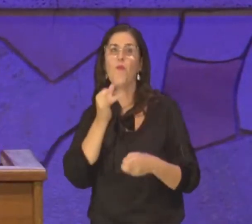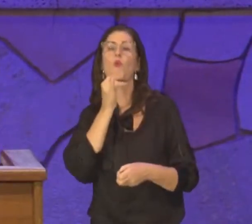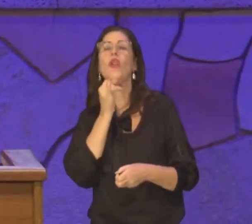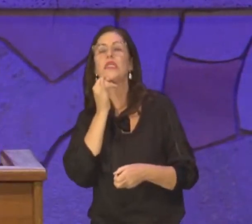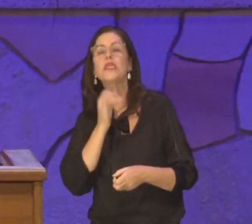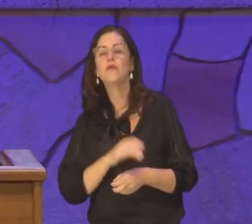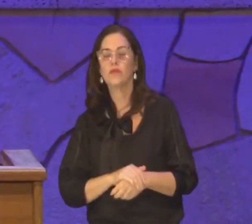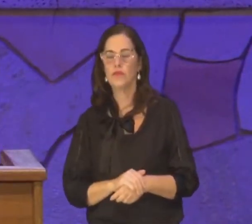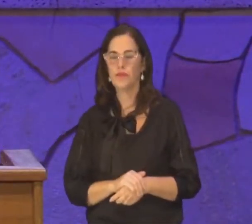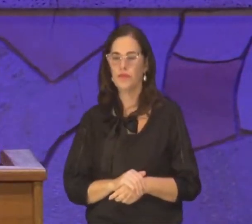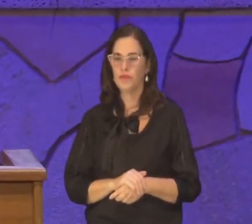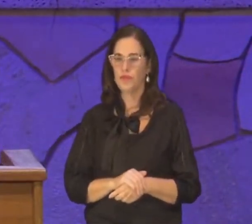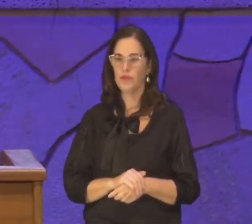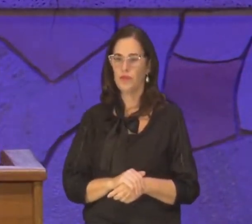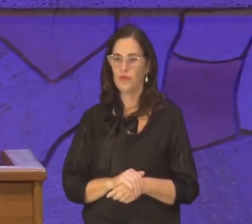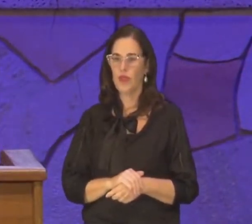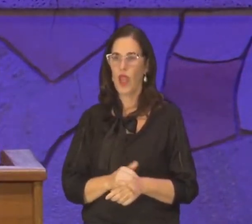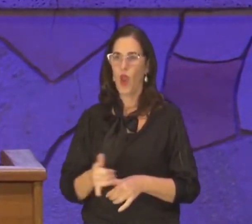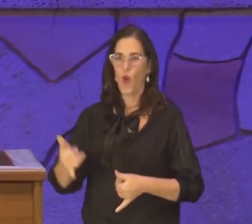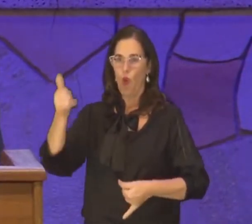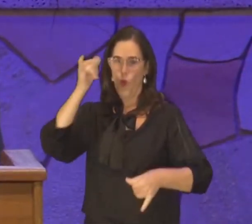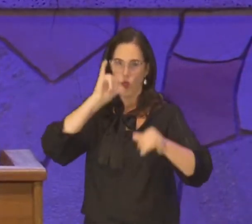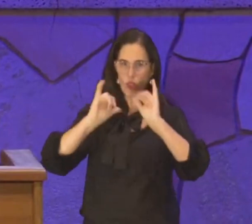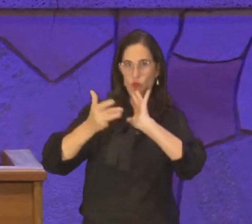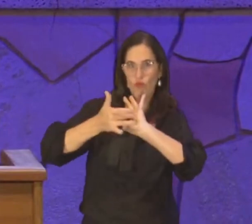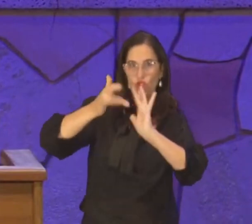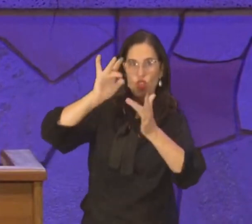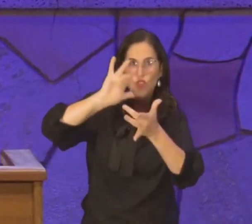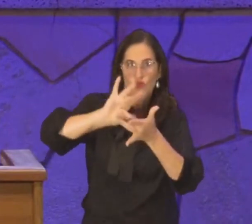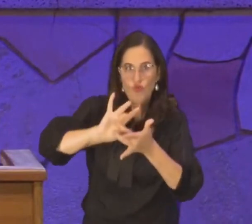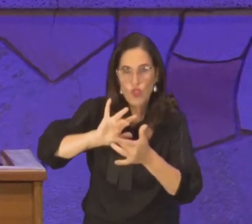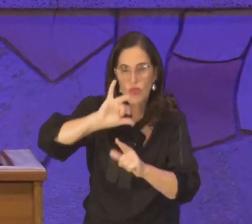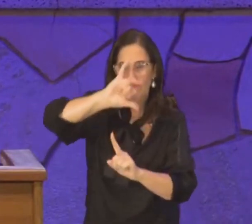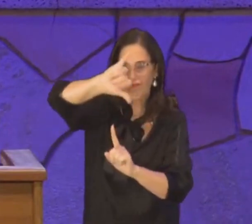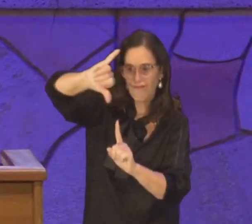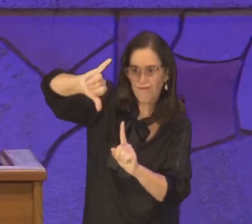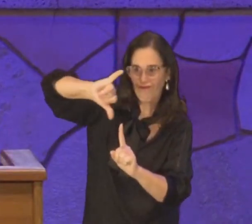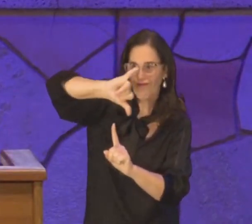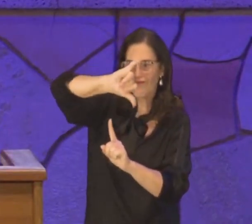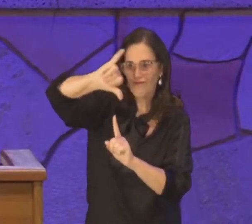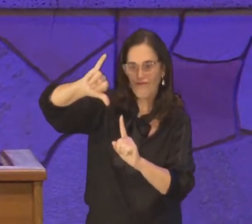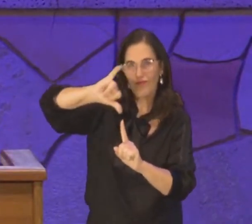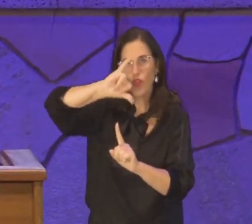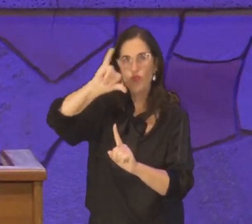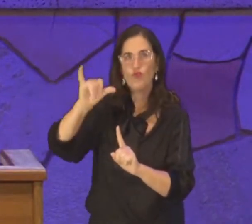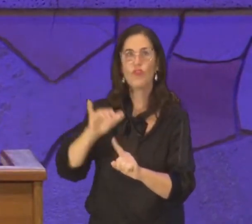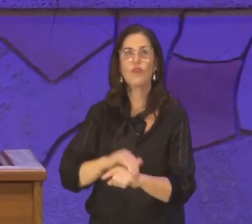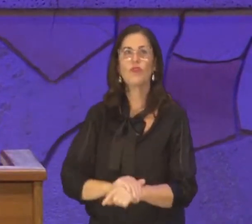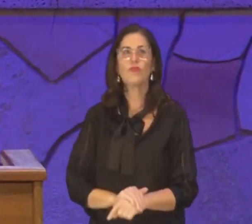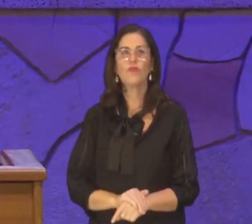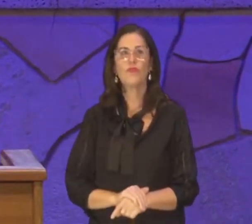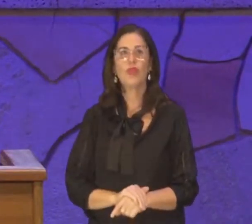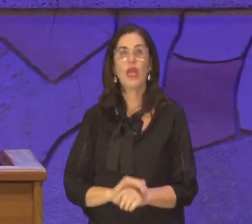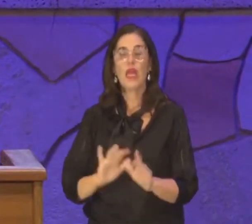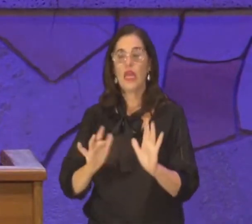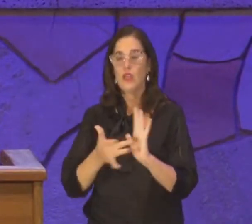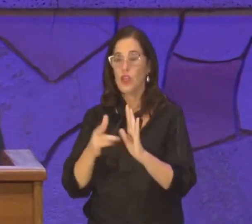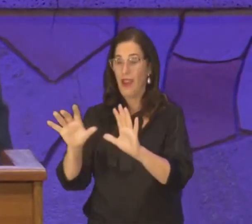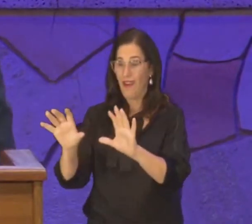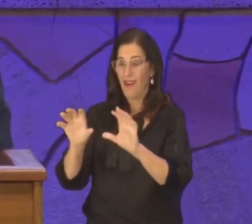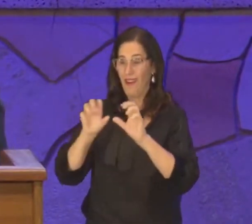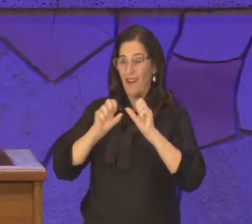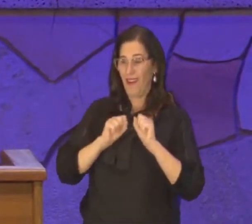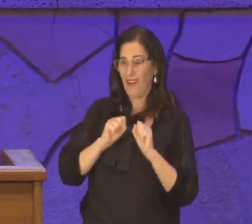exemplo, a unção de Jesus, quando Jesus foi ungido, quando Jesus